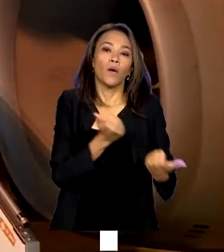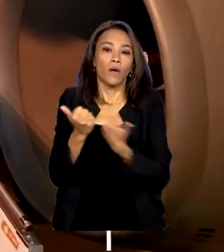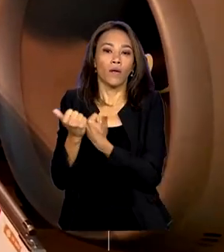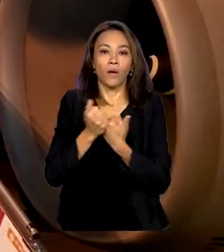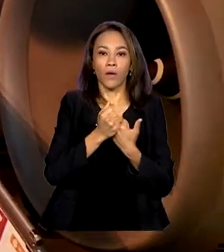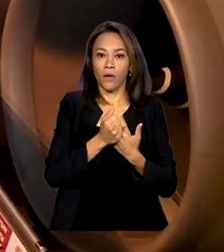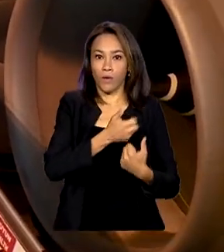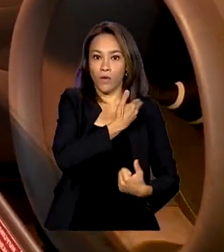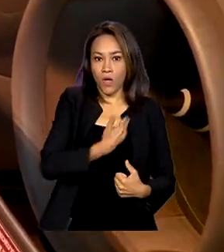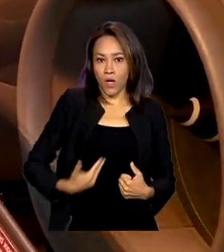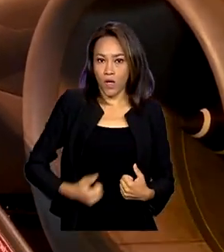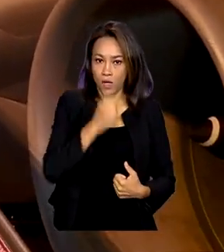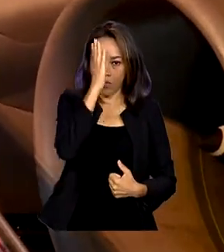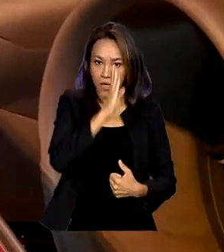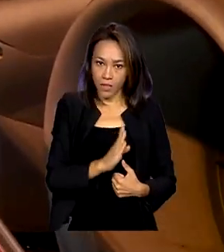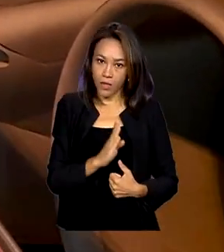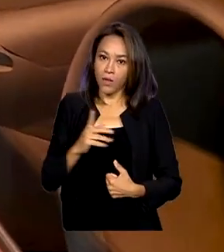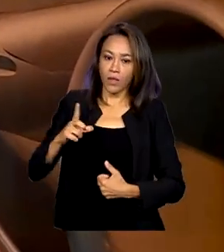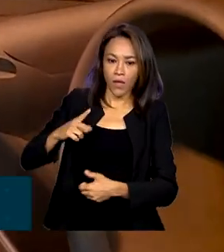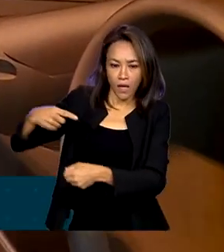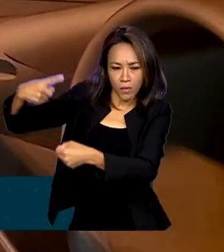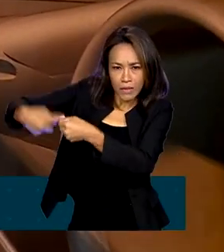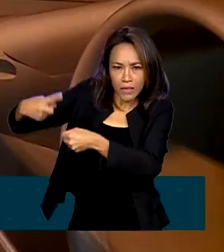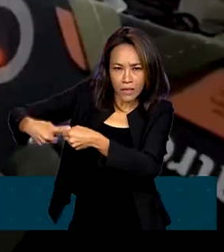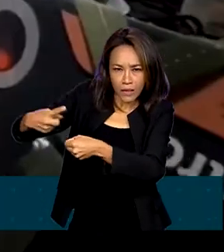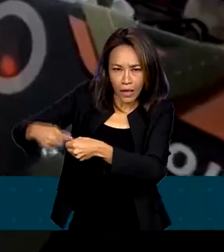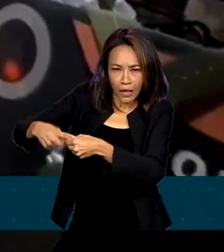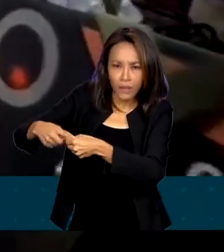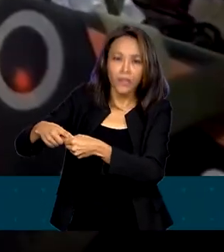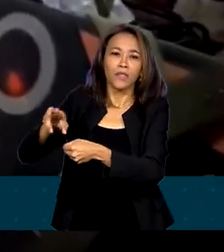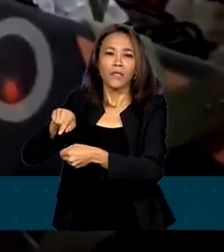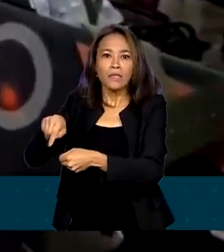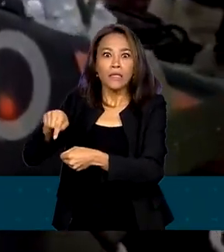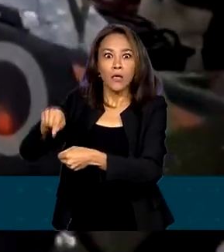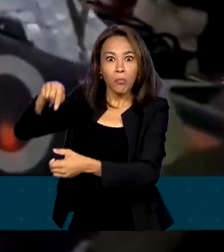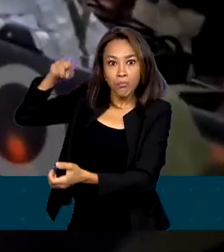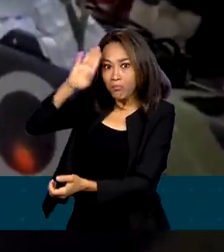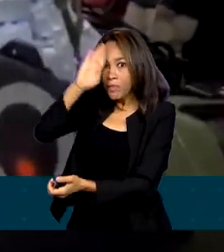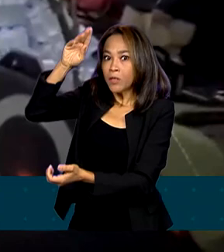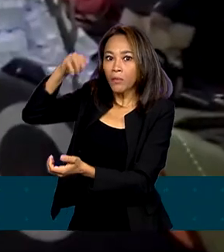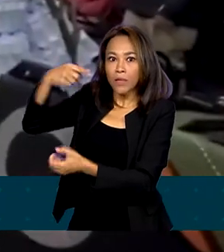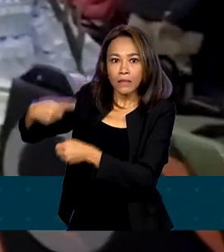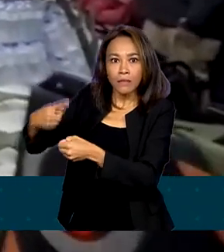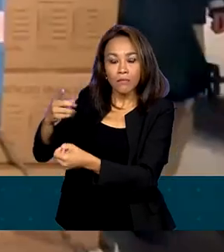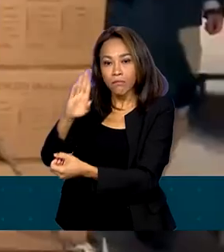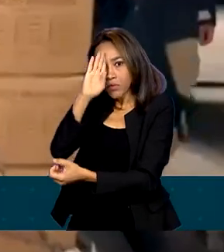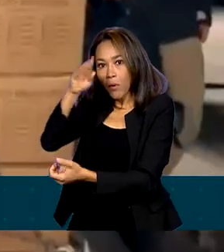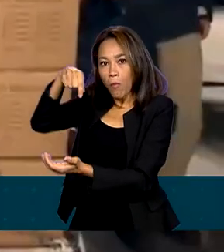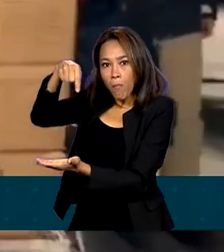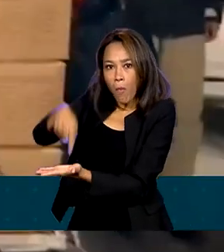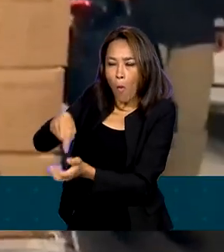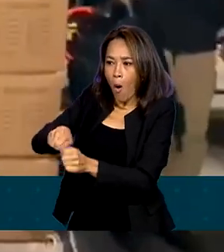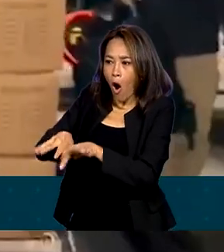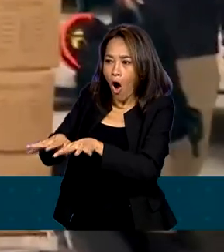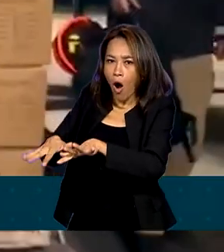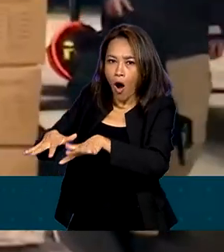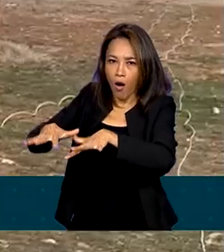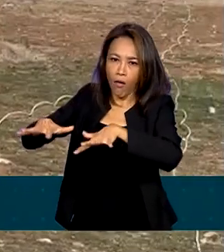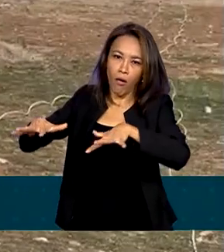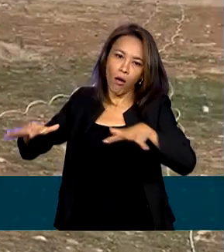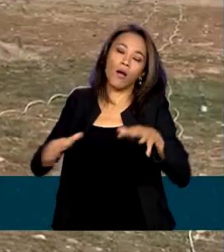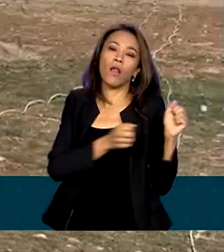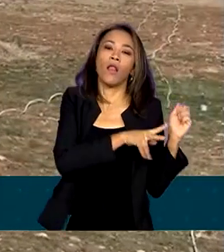brasileiro está em Karamamaras, no epicentro do terremoto. A equipe do Brasil levou remédios e outros materiais